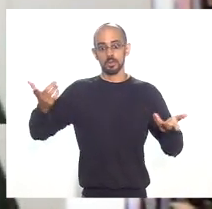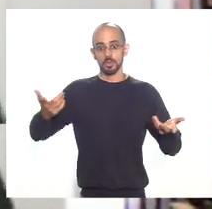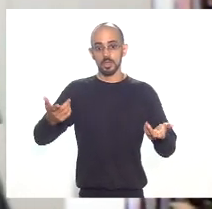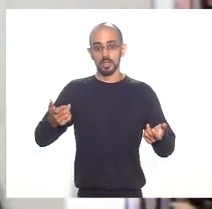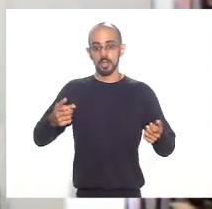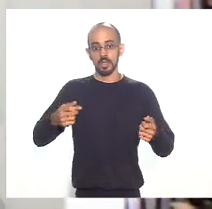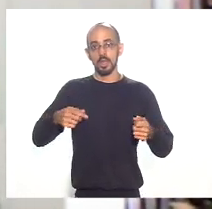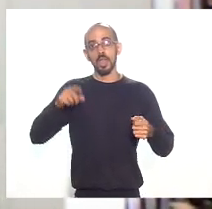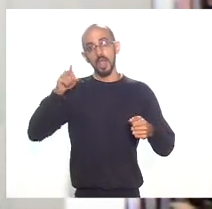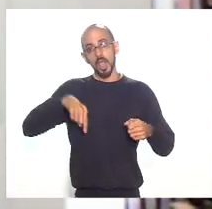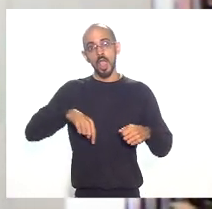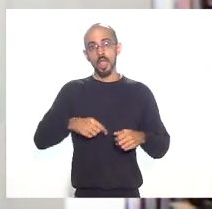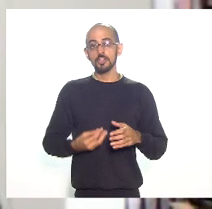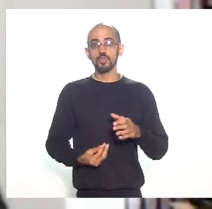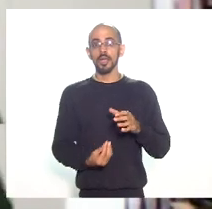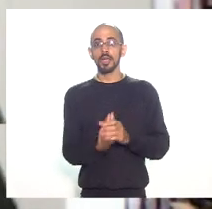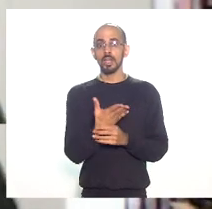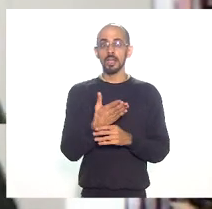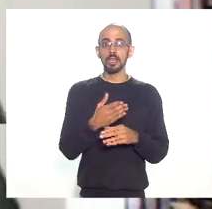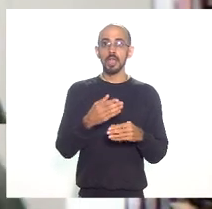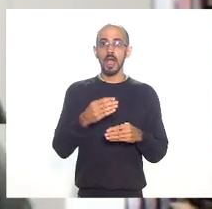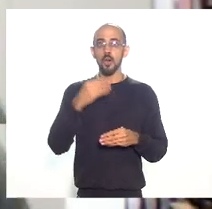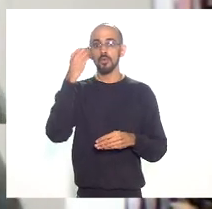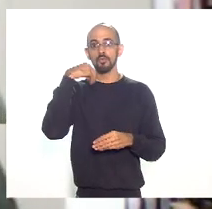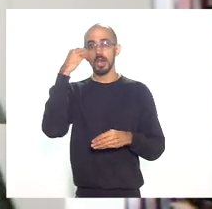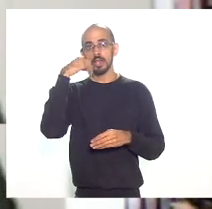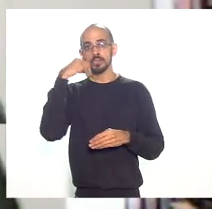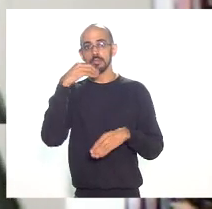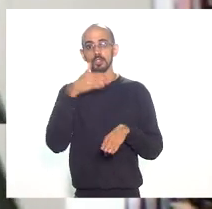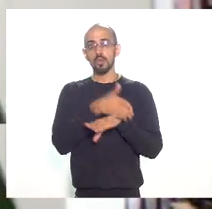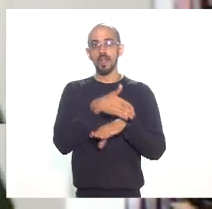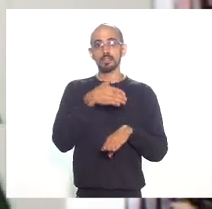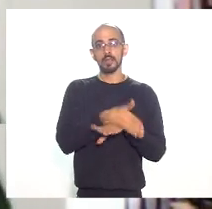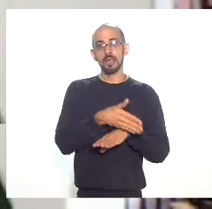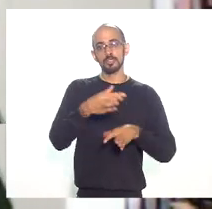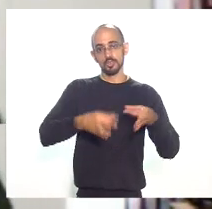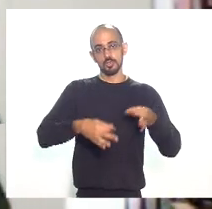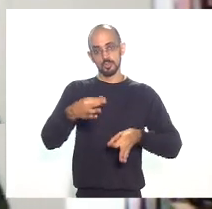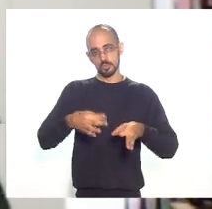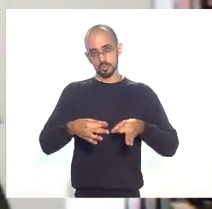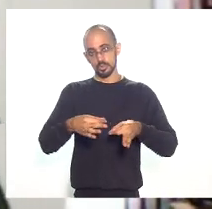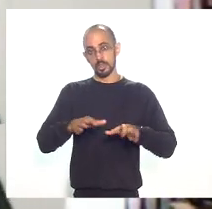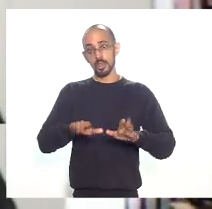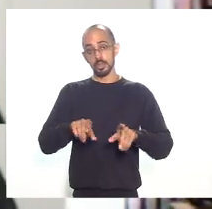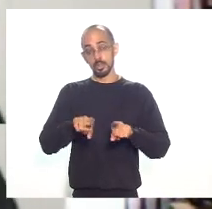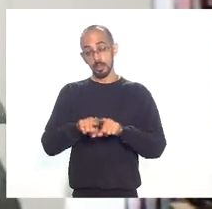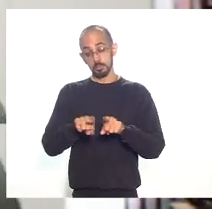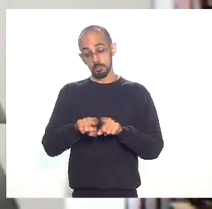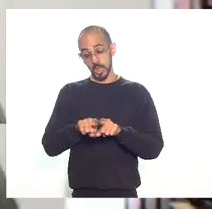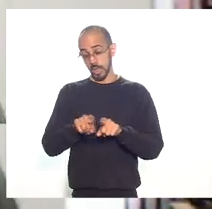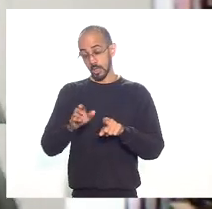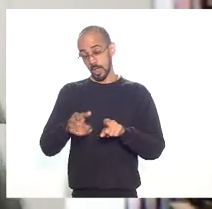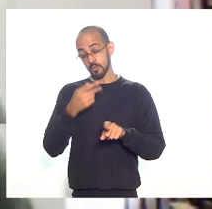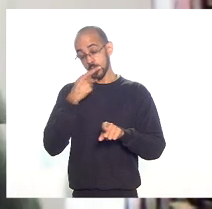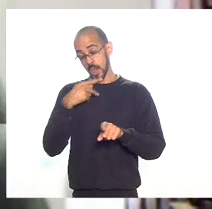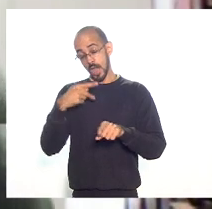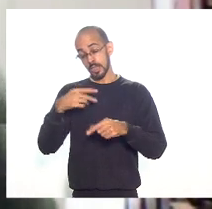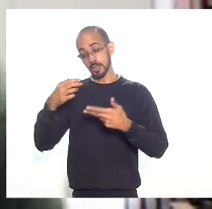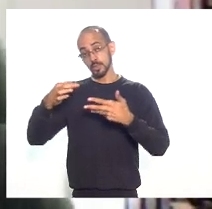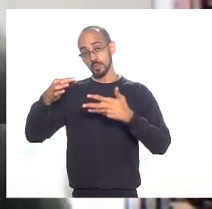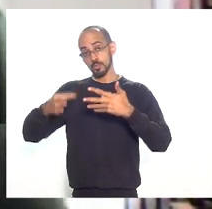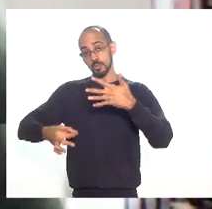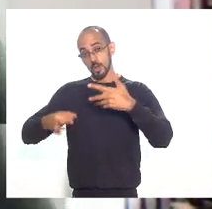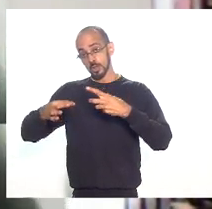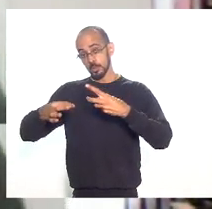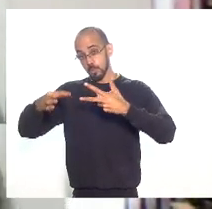enfraquecer o acesso à justiça. Por fim, eu quero destacar que o judiciário não se financia somente disso.